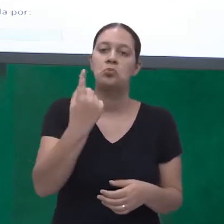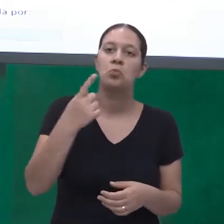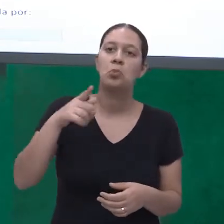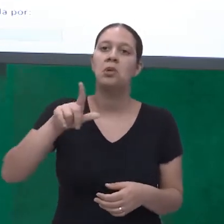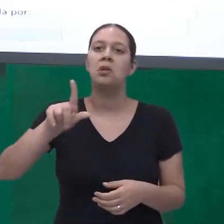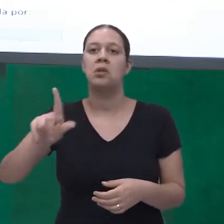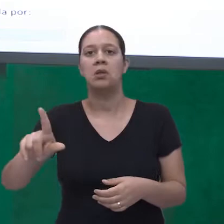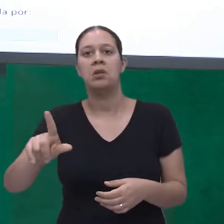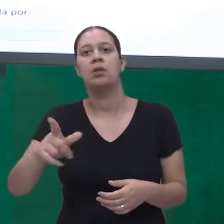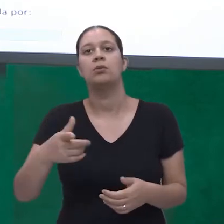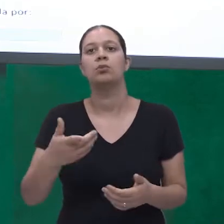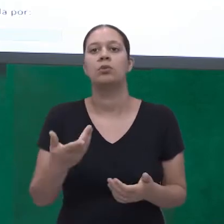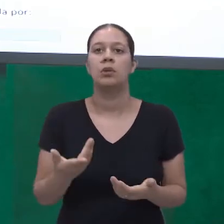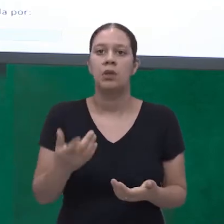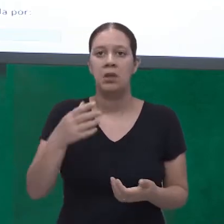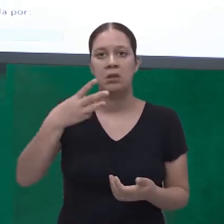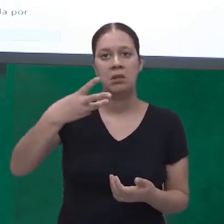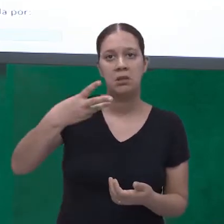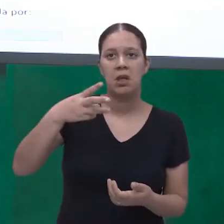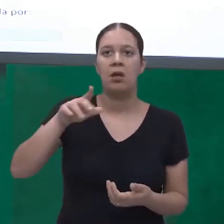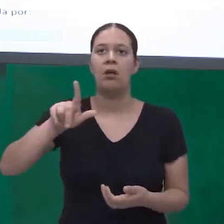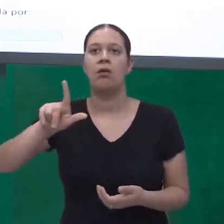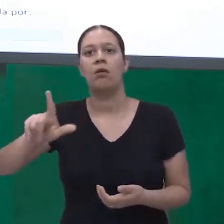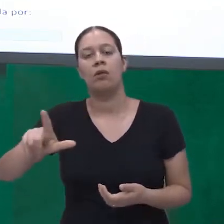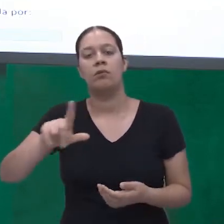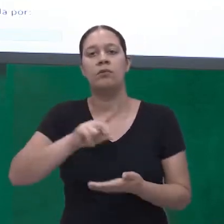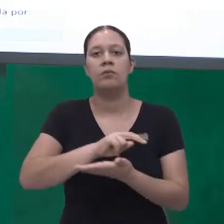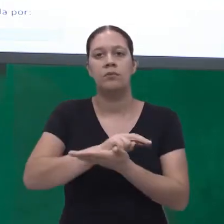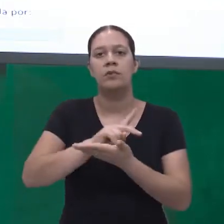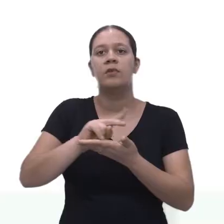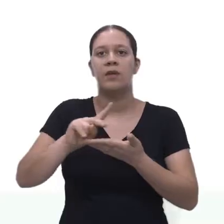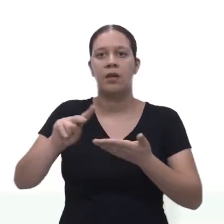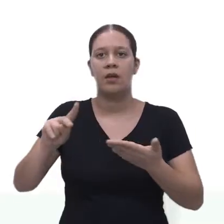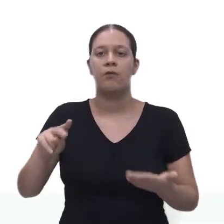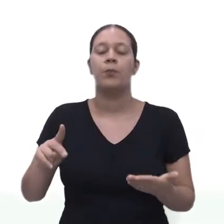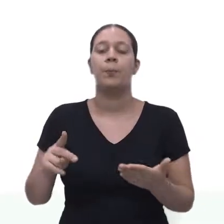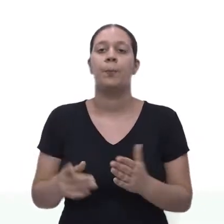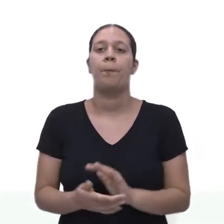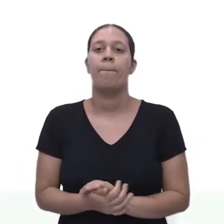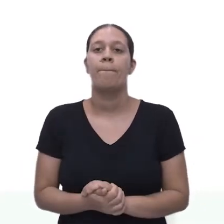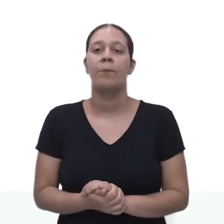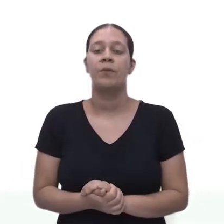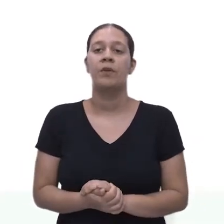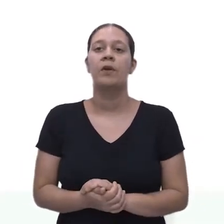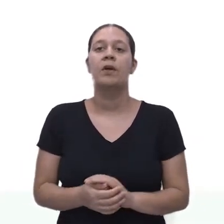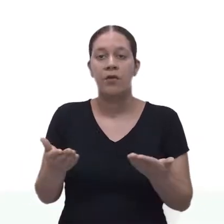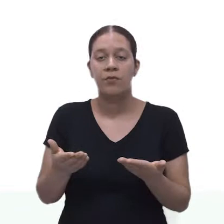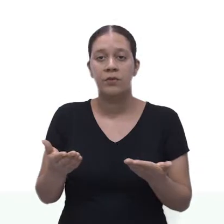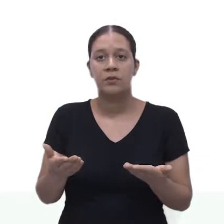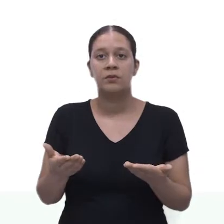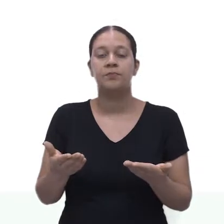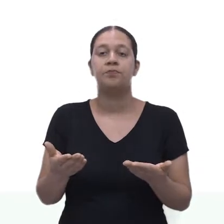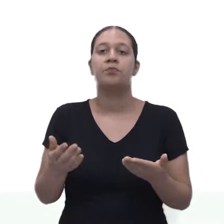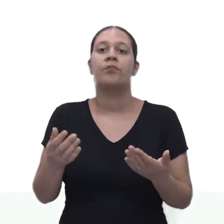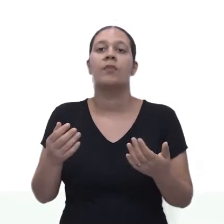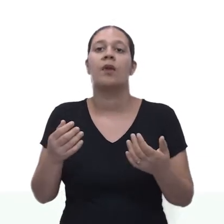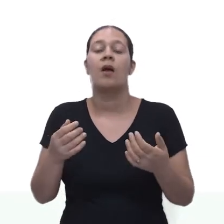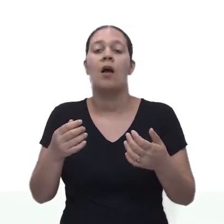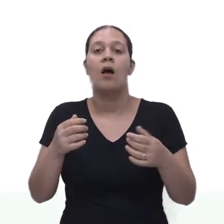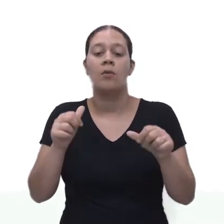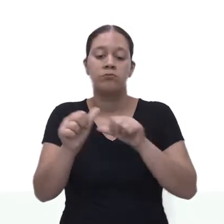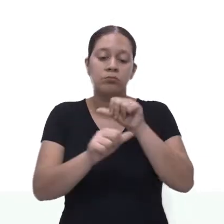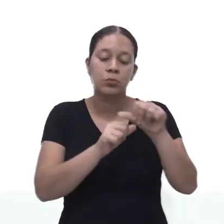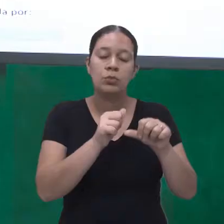muda. É 1 litro, 2 litros, 3 litros. Então, forma variável e volume constante. Então, sair de uma forma fixa para uma